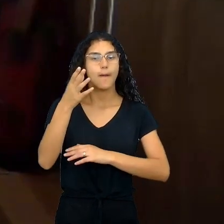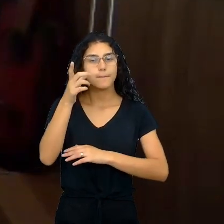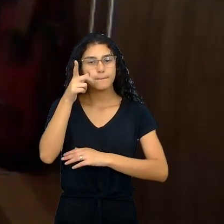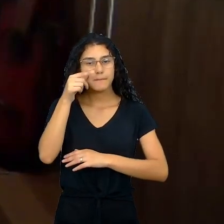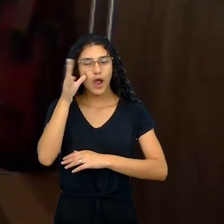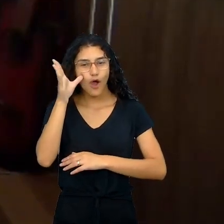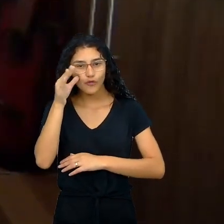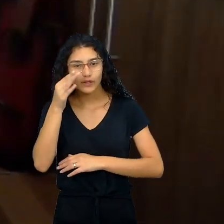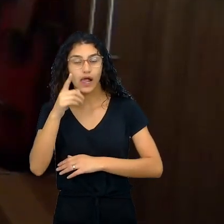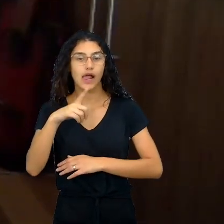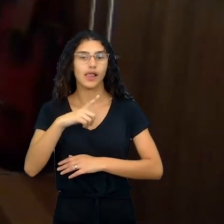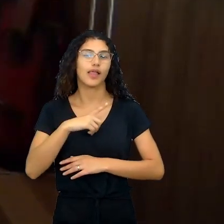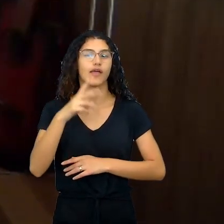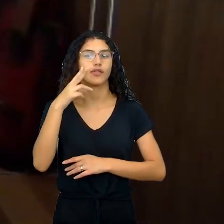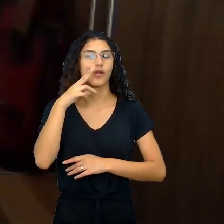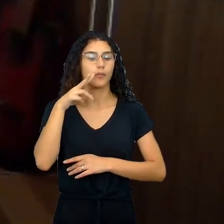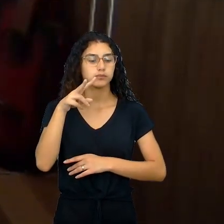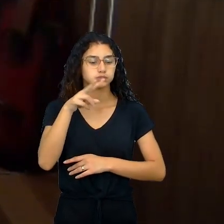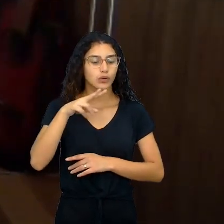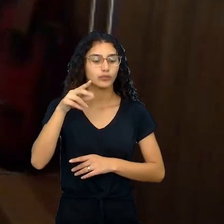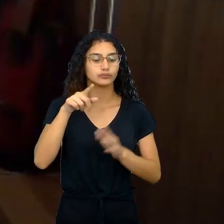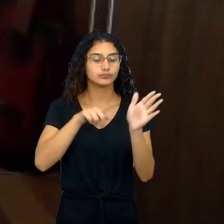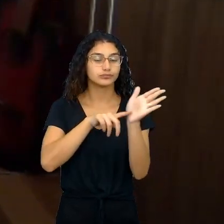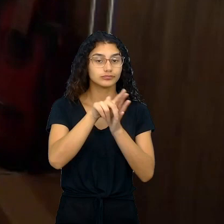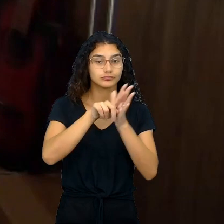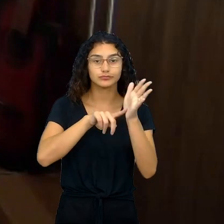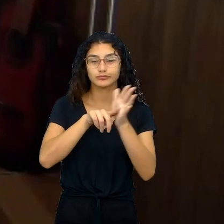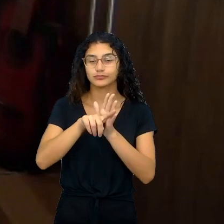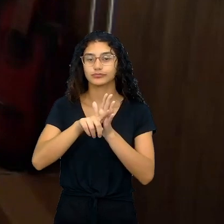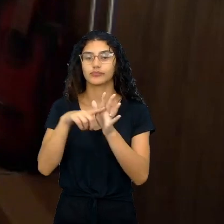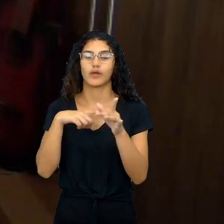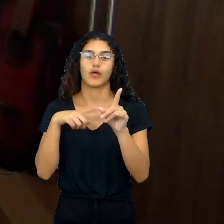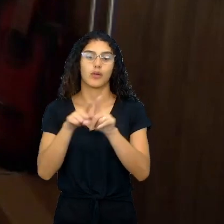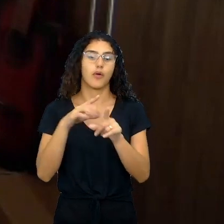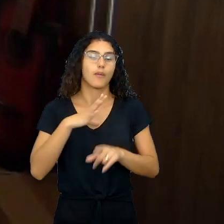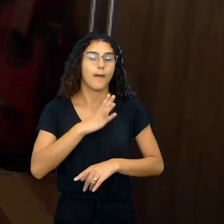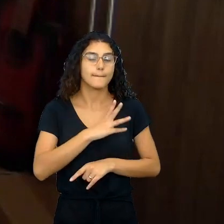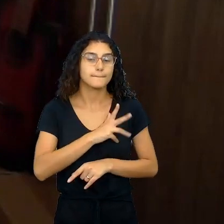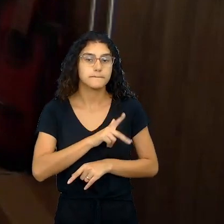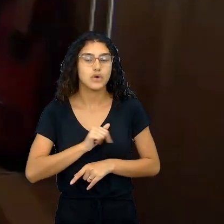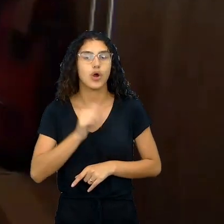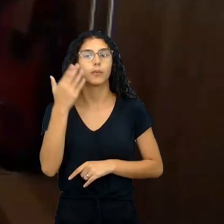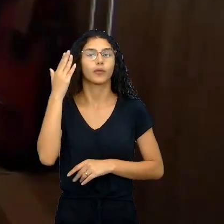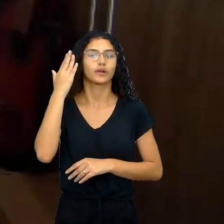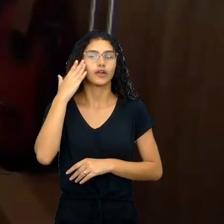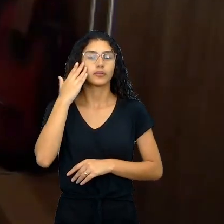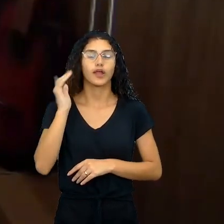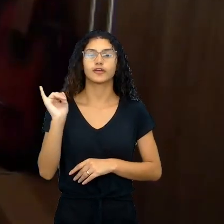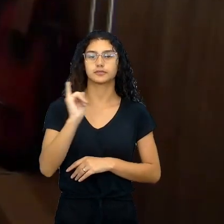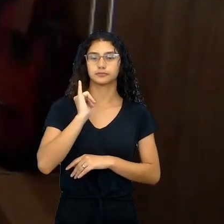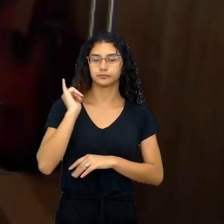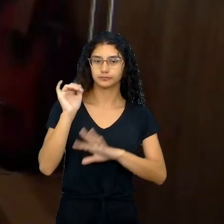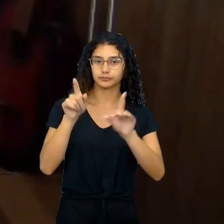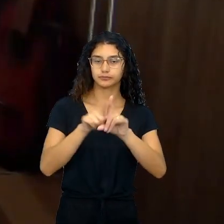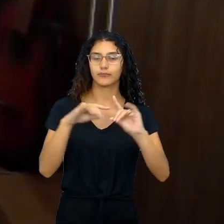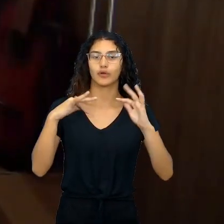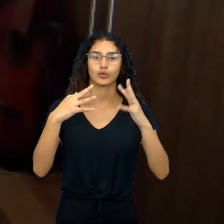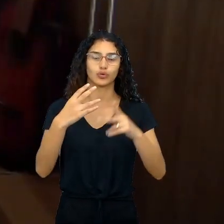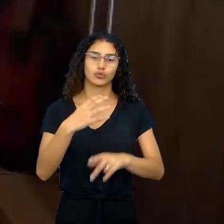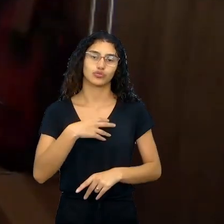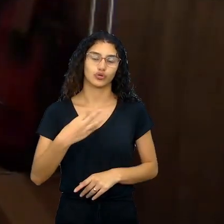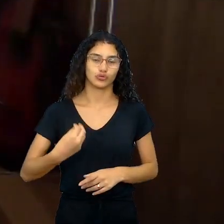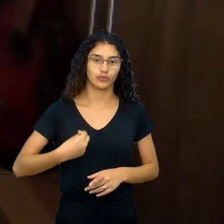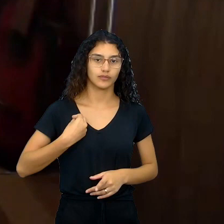da observação, da investigação, do amor pela natureza, da compreensão da importância de todas as formas de